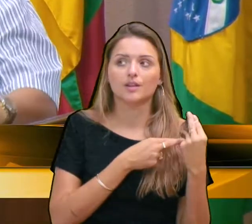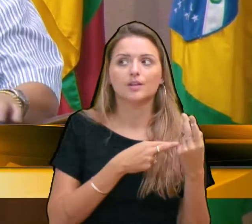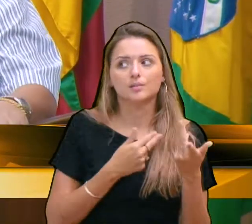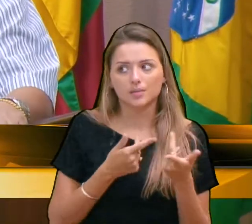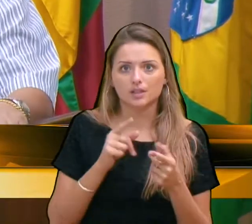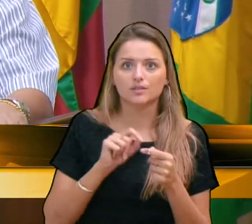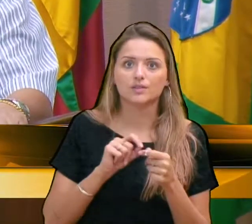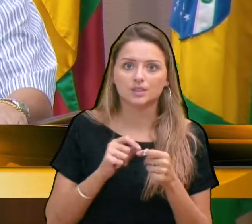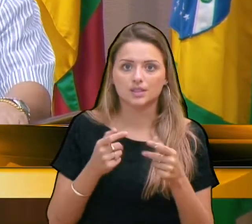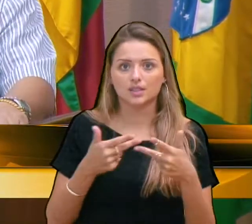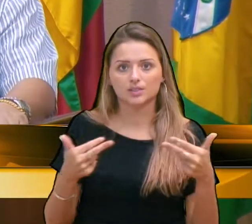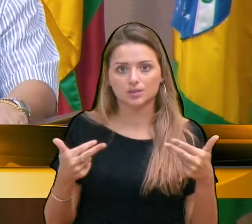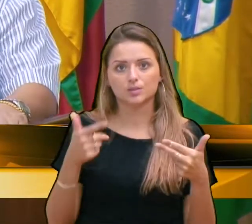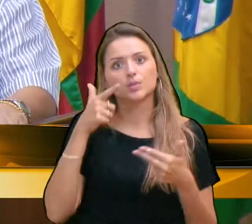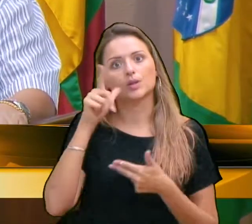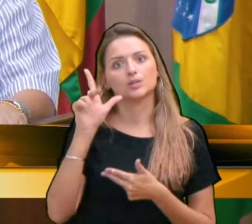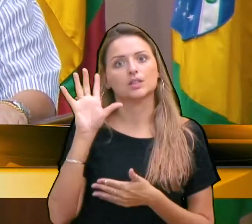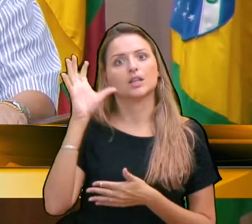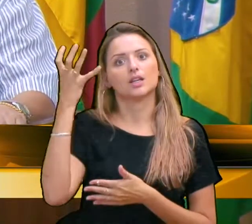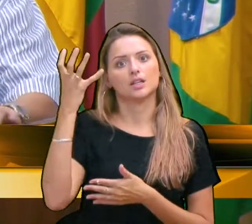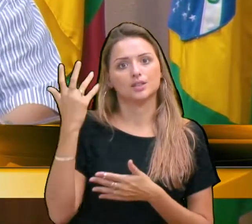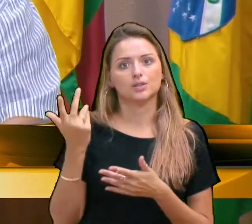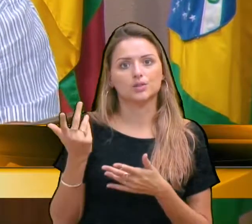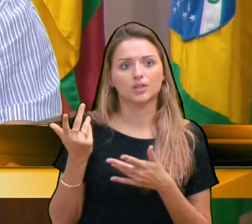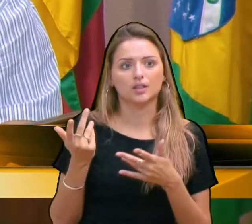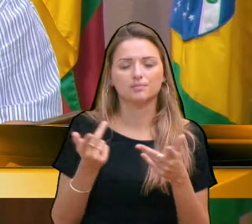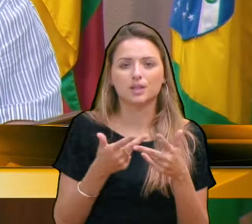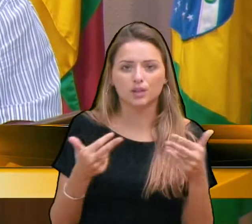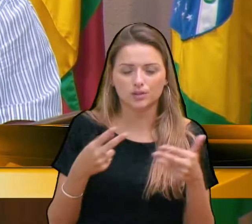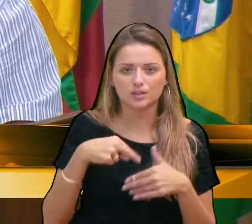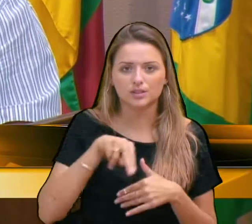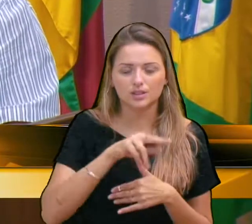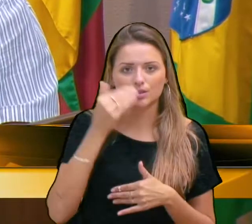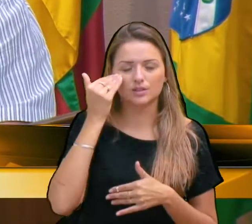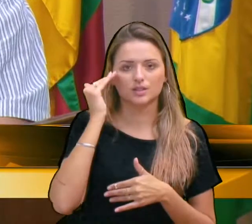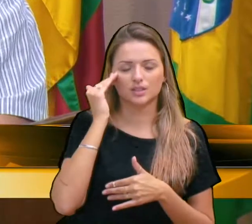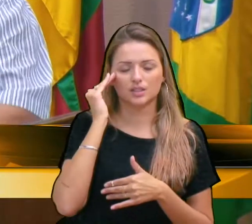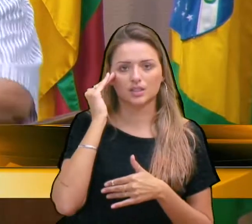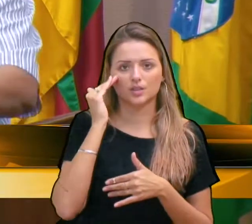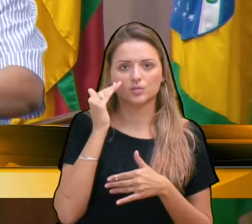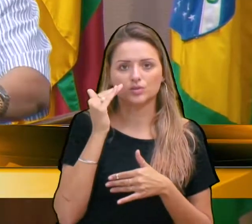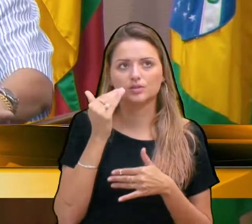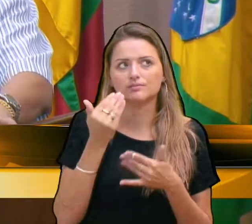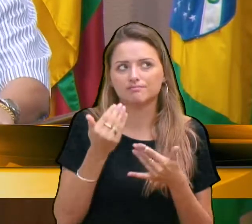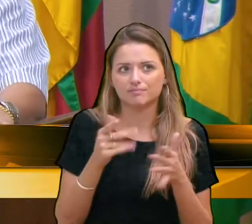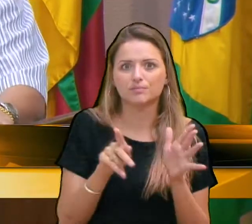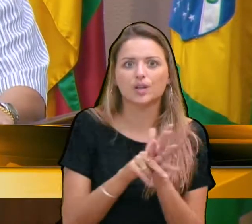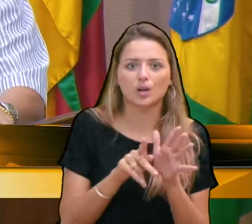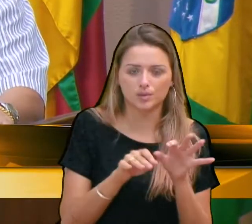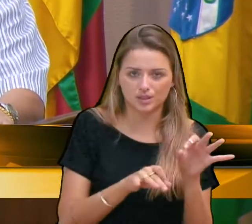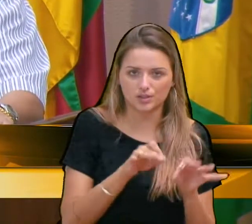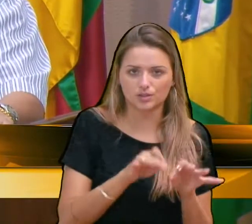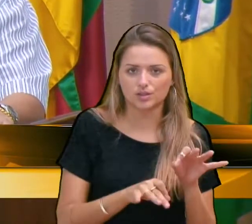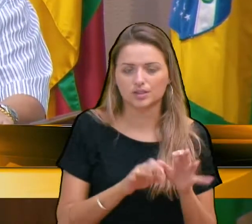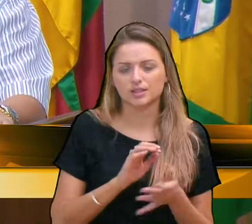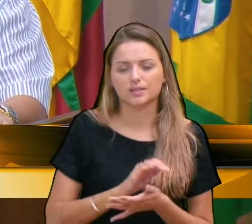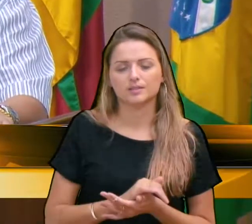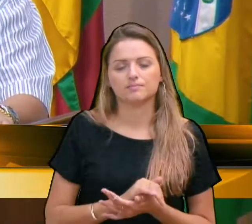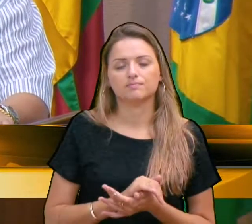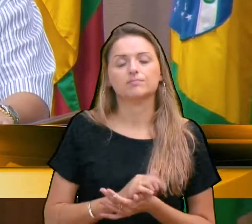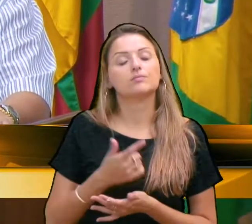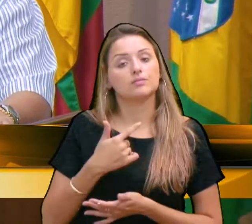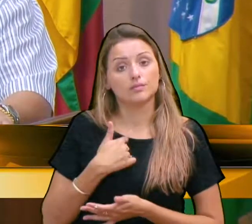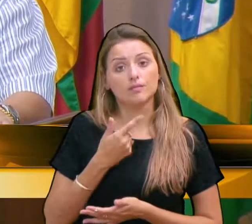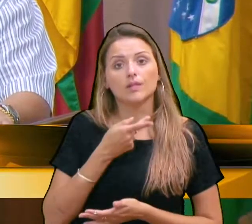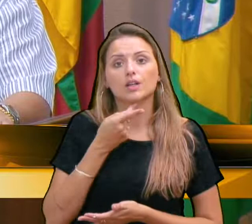né, soluções para questões que a gente entende justas. Então fica esse registro. Tá? E faço esse